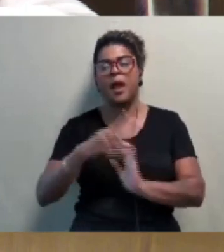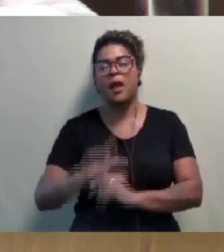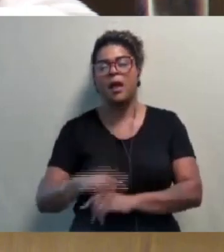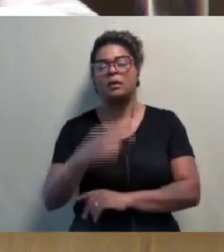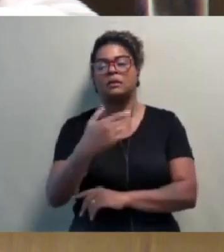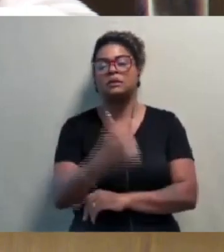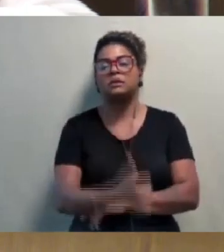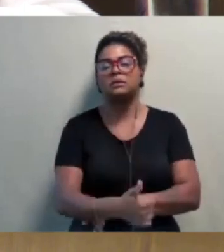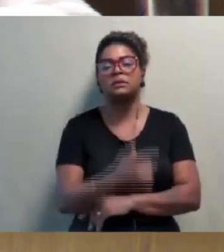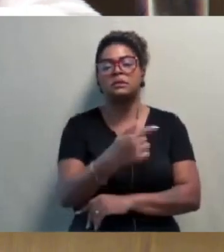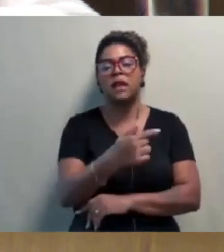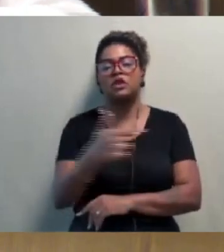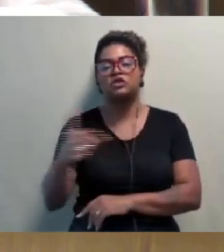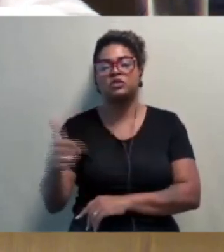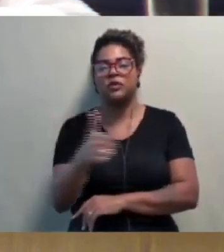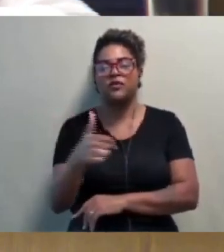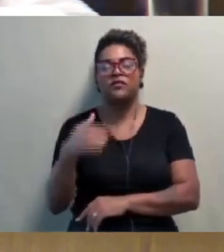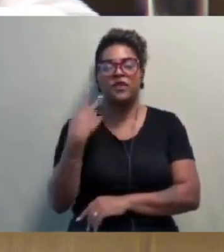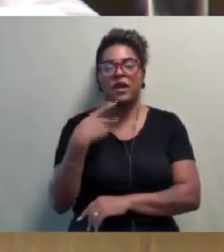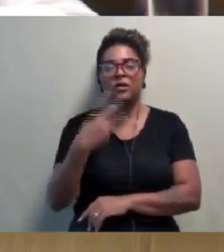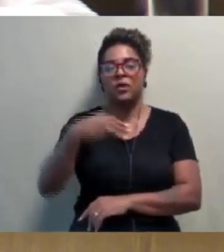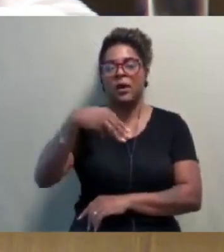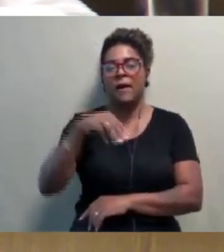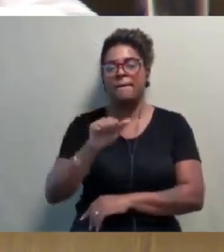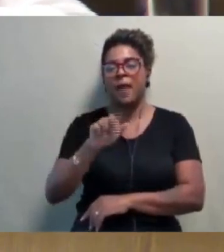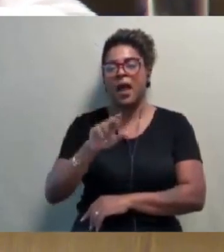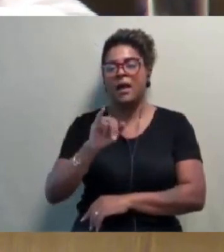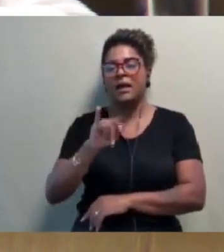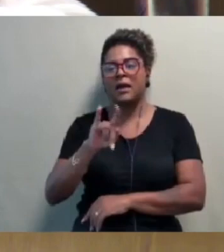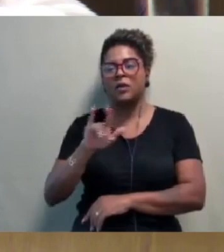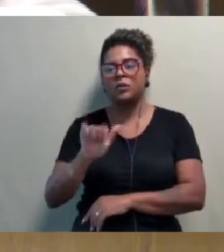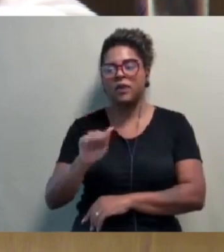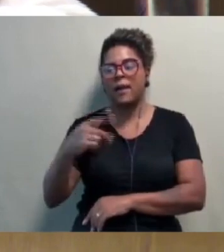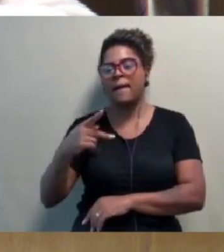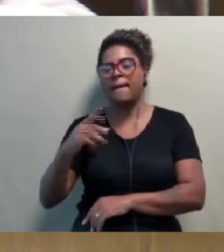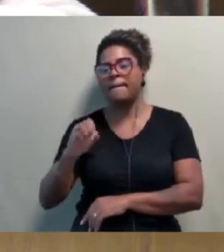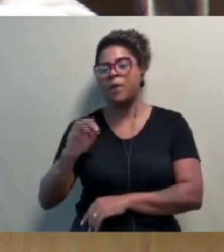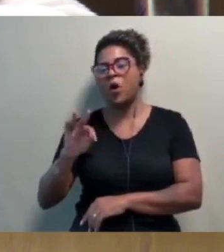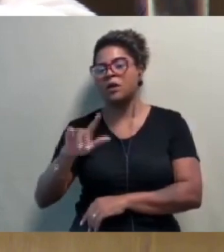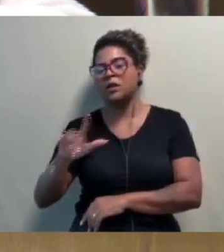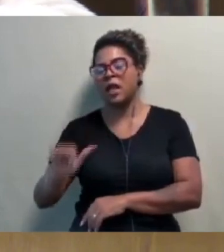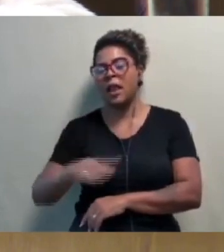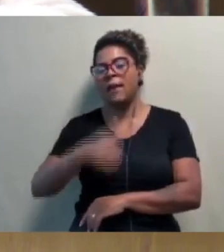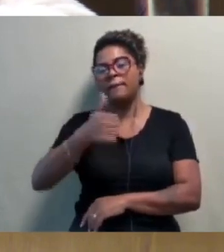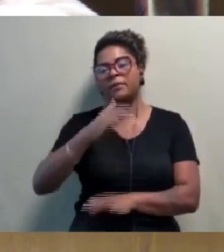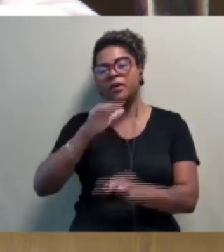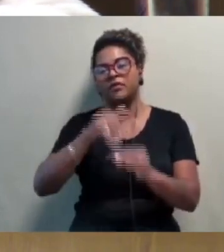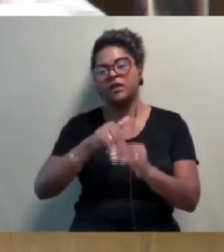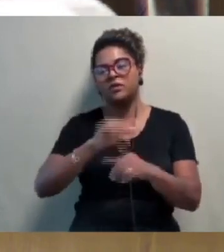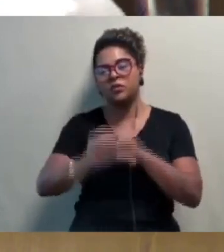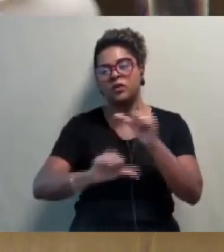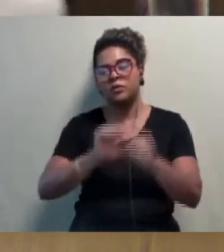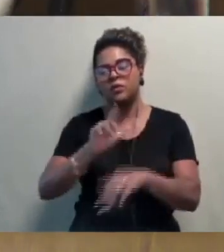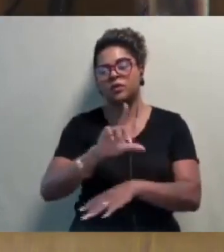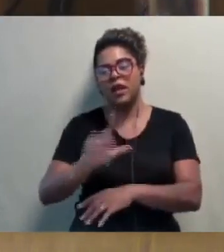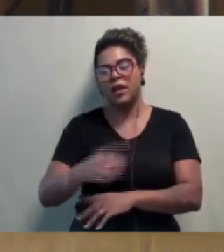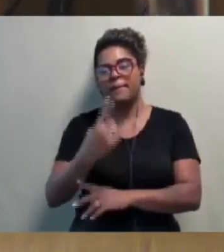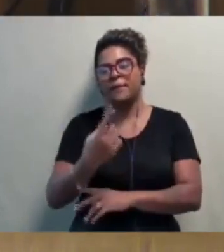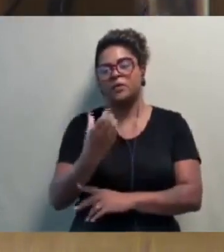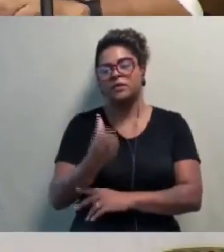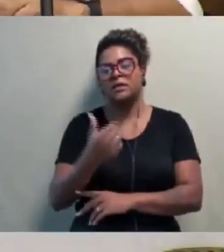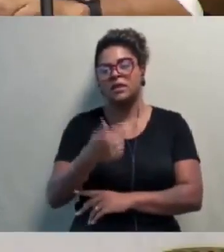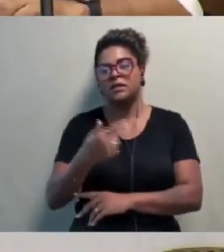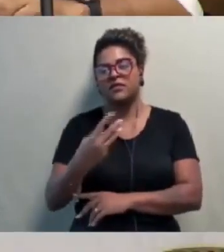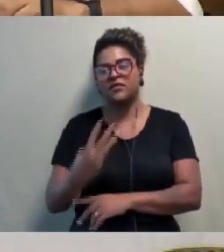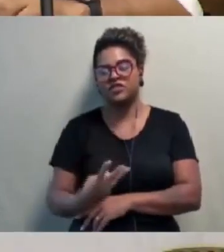Marilda Portela, primeiro turno, altera a lei número 8.616 de 2003, que contém o código de posturas do município de